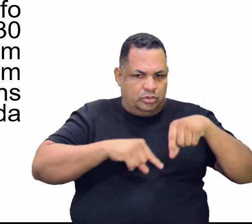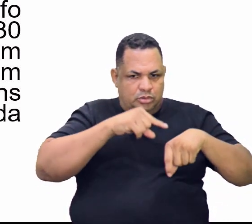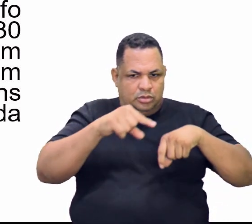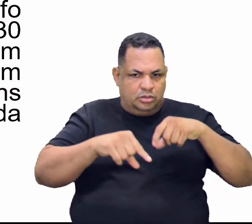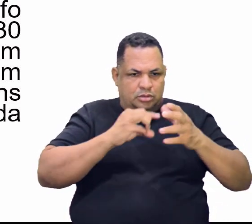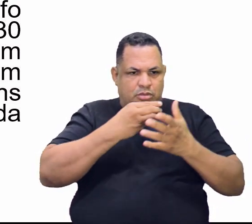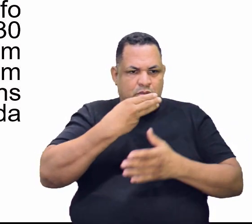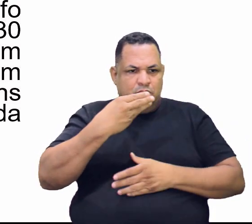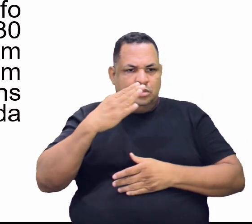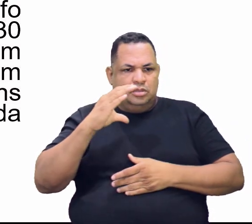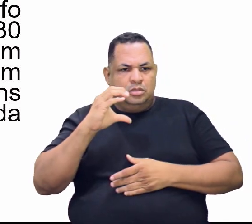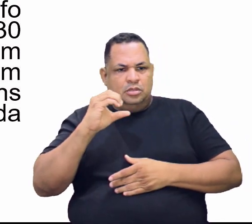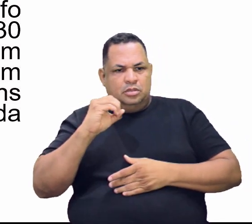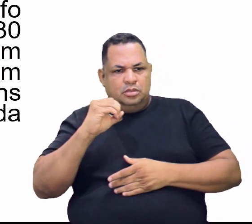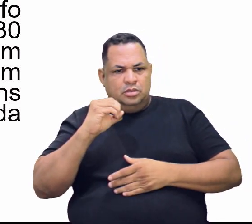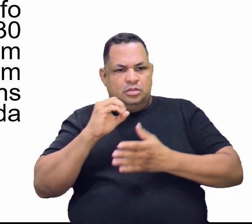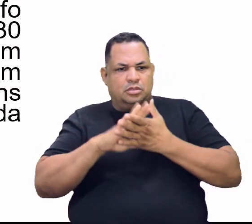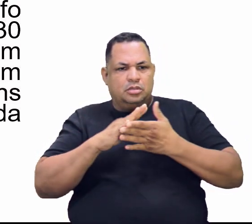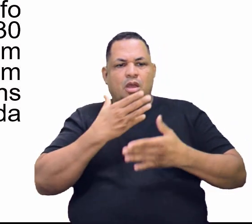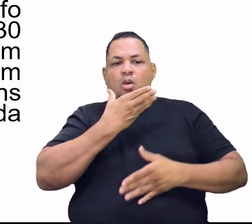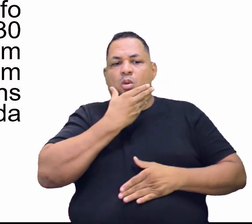bois. Olha aí.